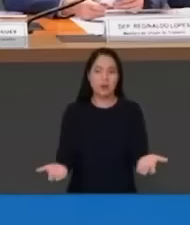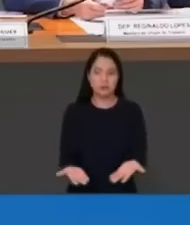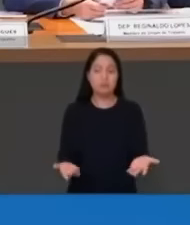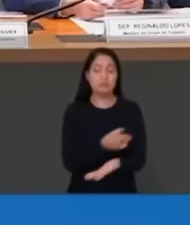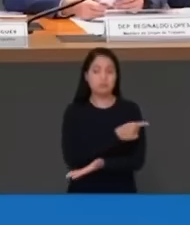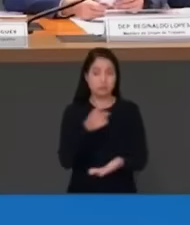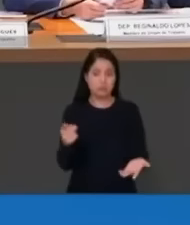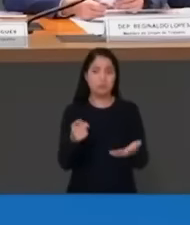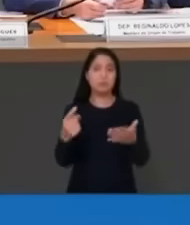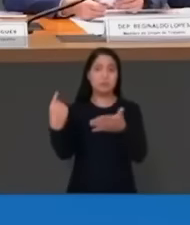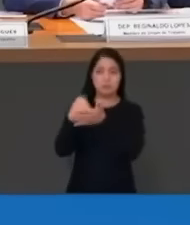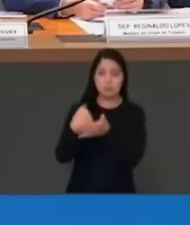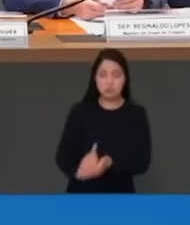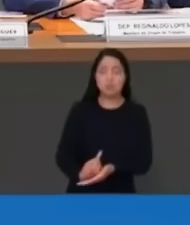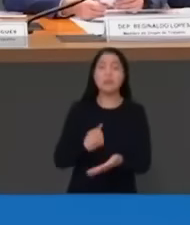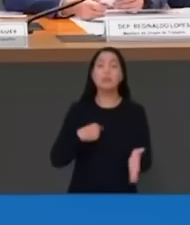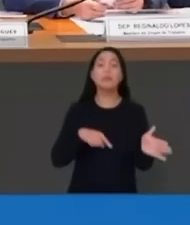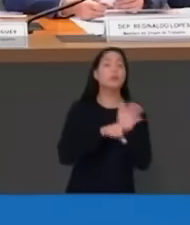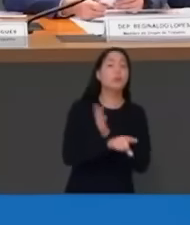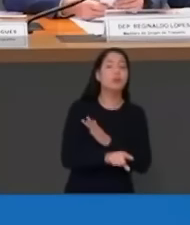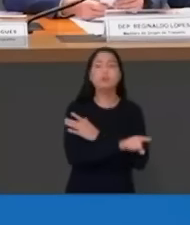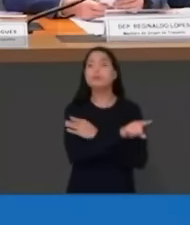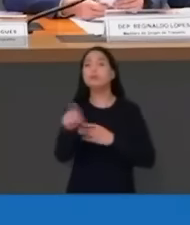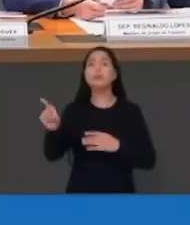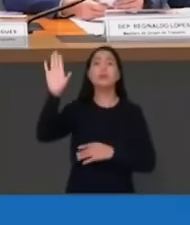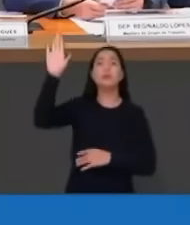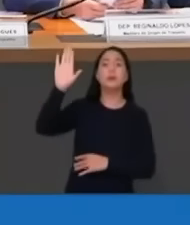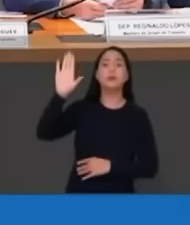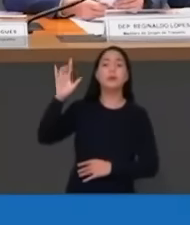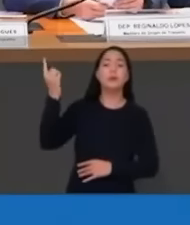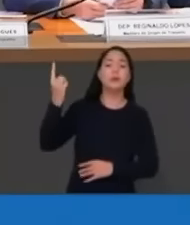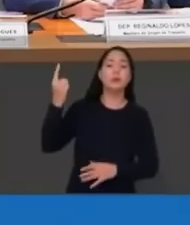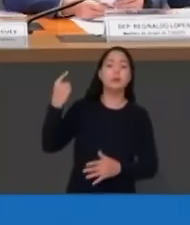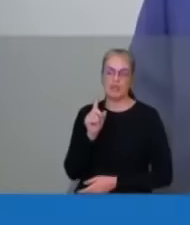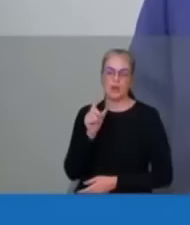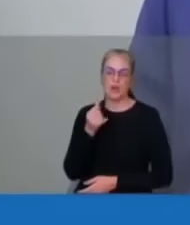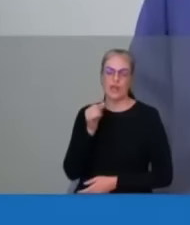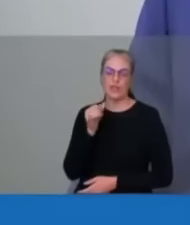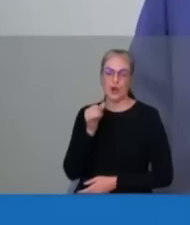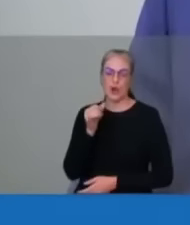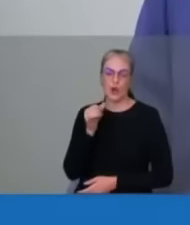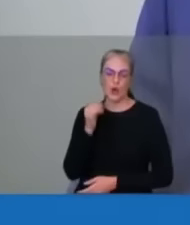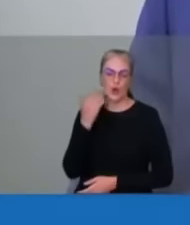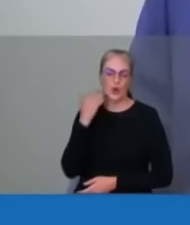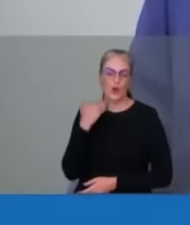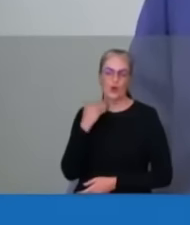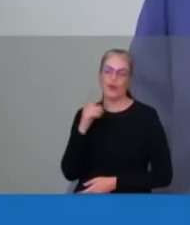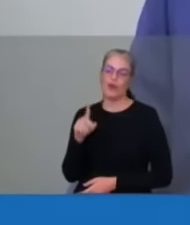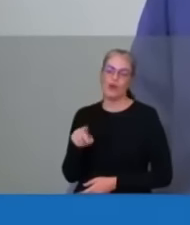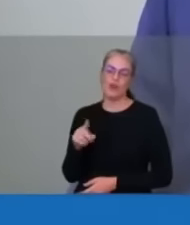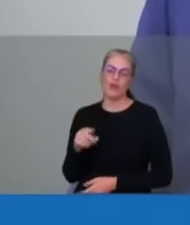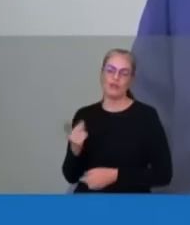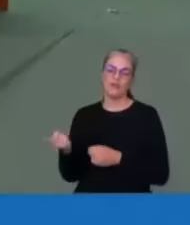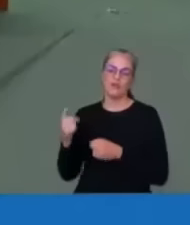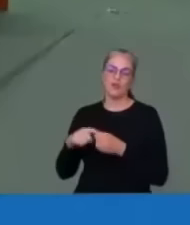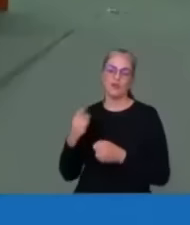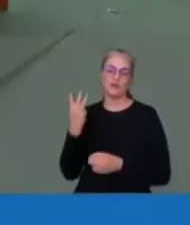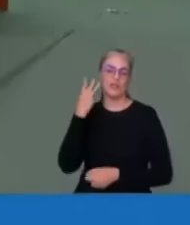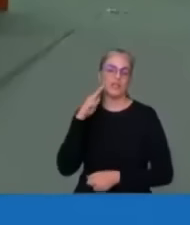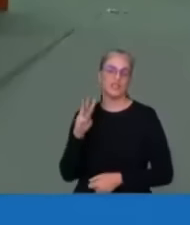em relação a isso Esse foi um tema votado aí há pouco tempo e que o o o texto que a câmara aprovou passou por um